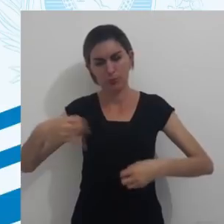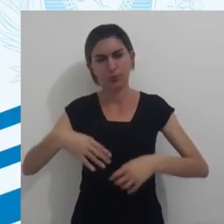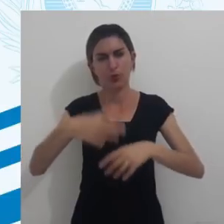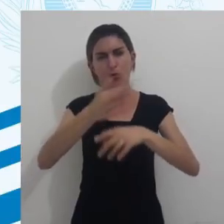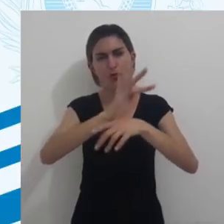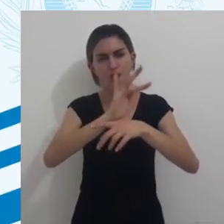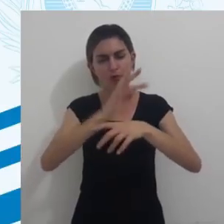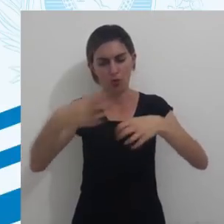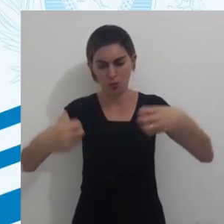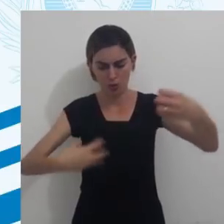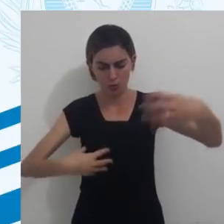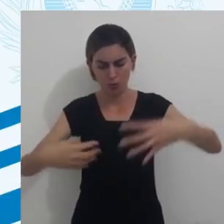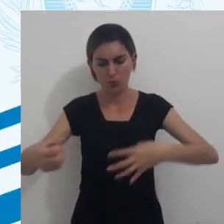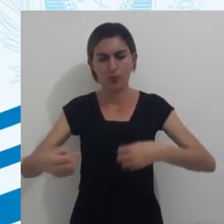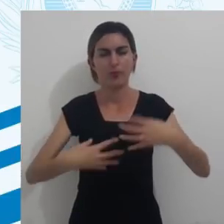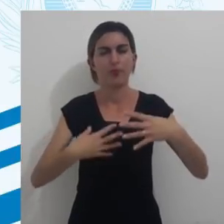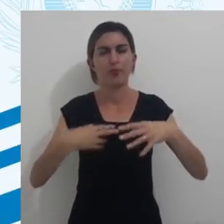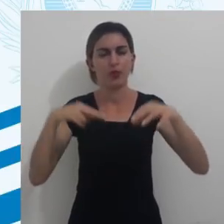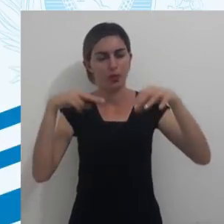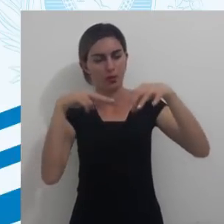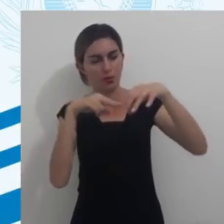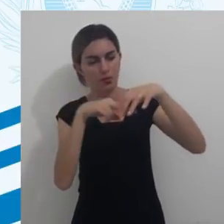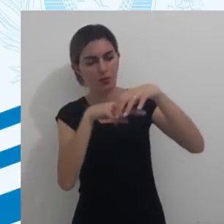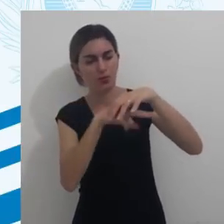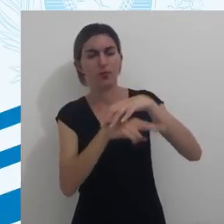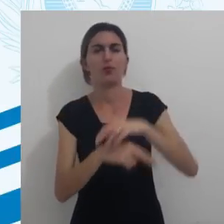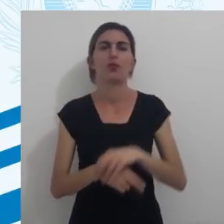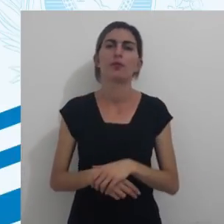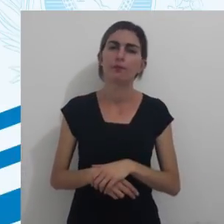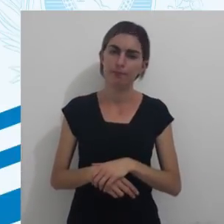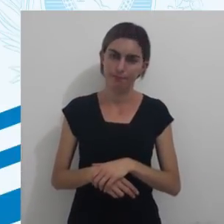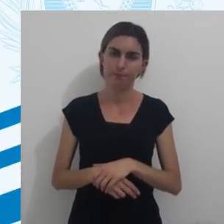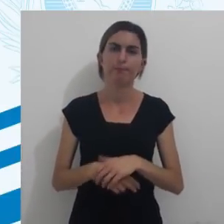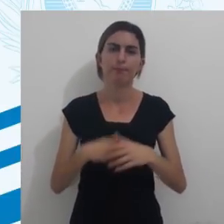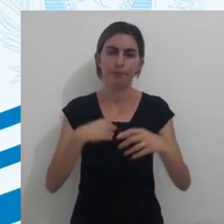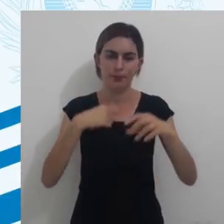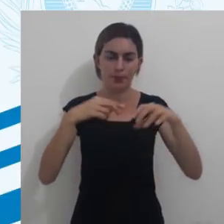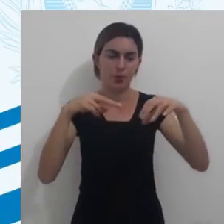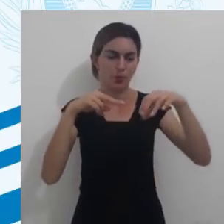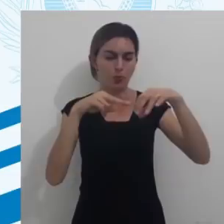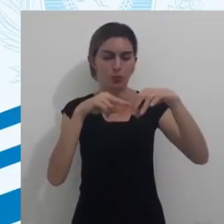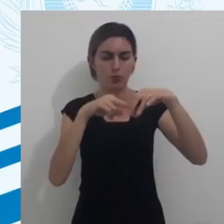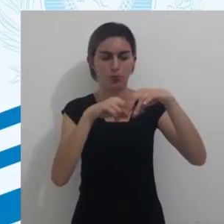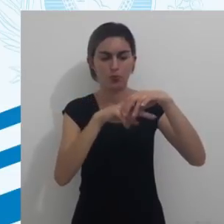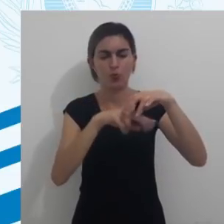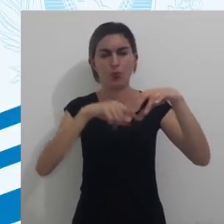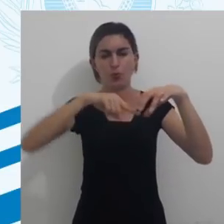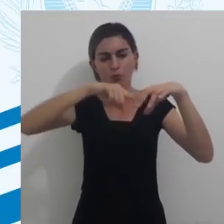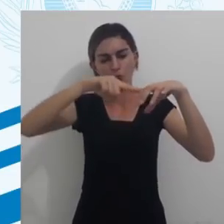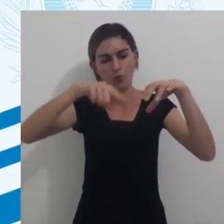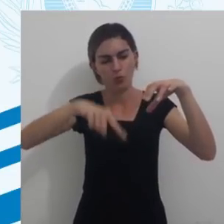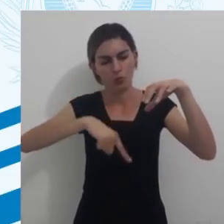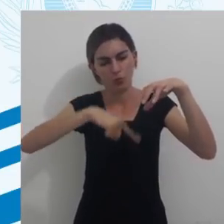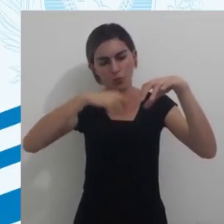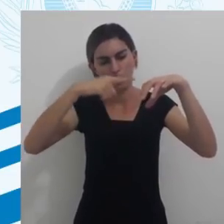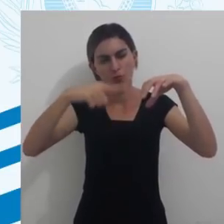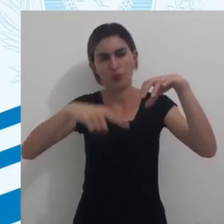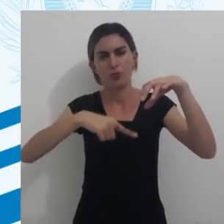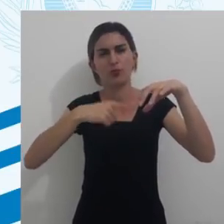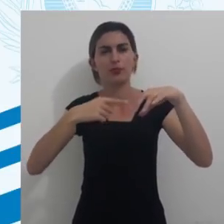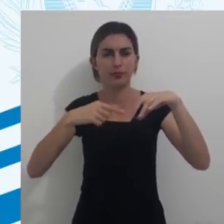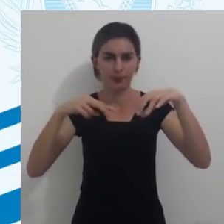filme radiográfico por um braço rígido que gira ao redor de um determinado